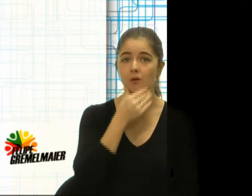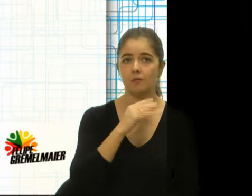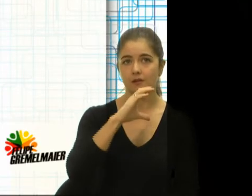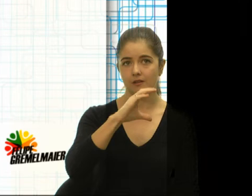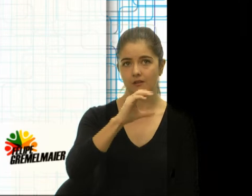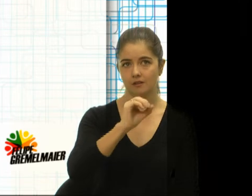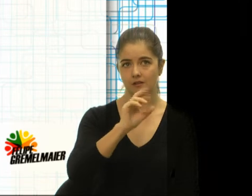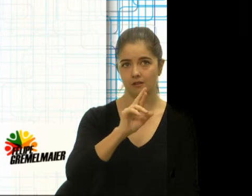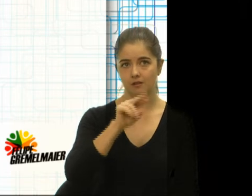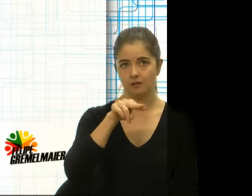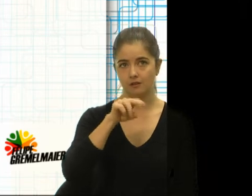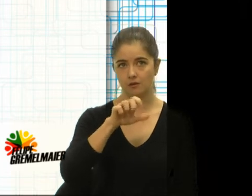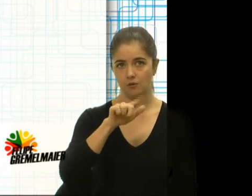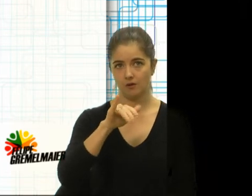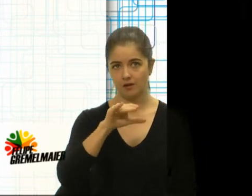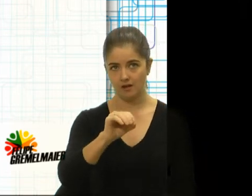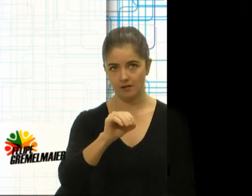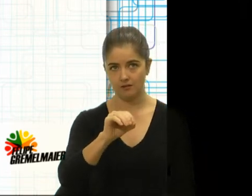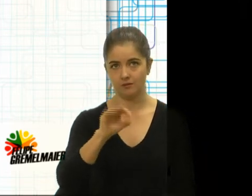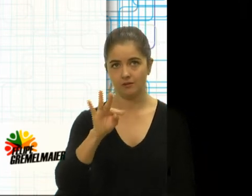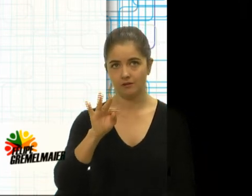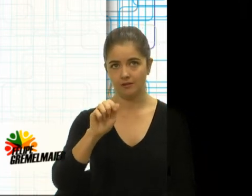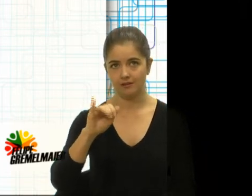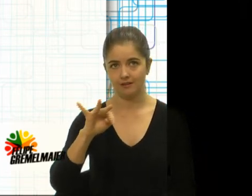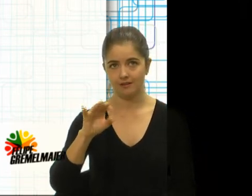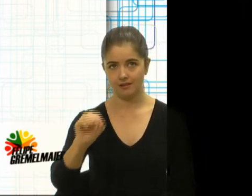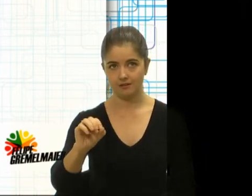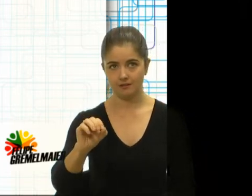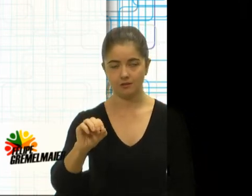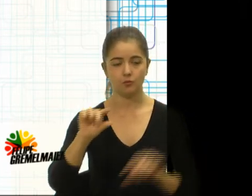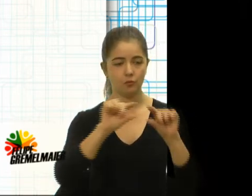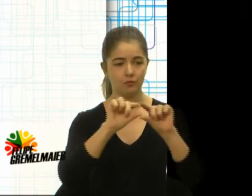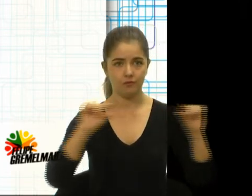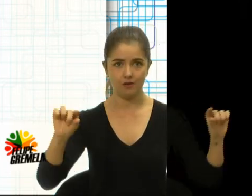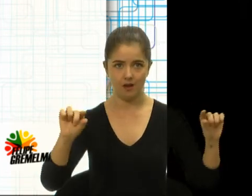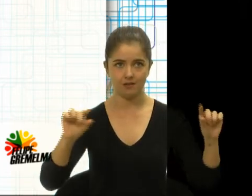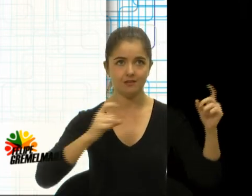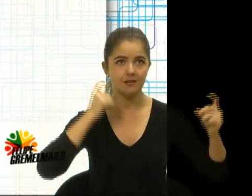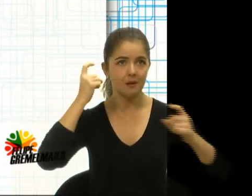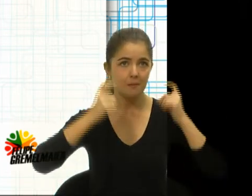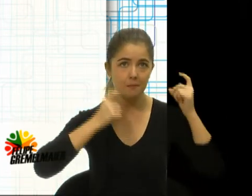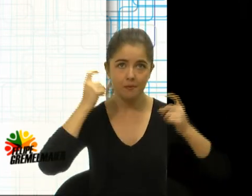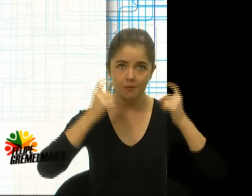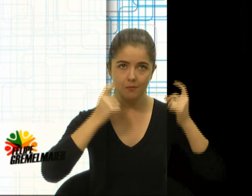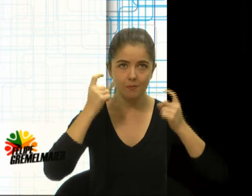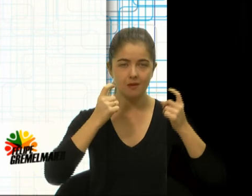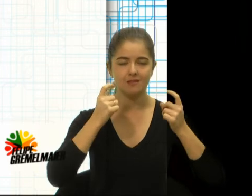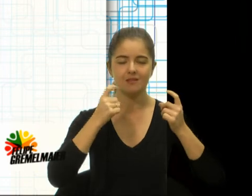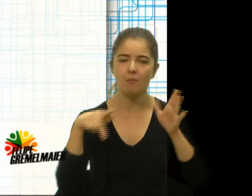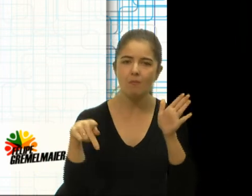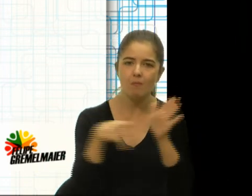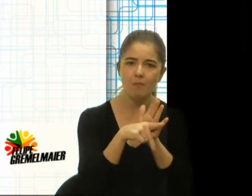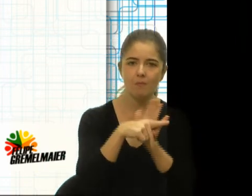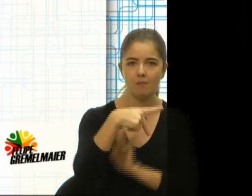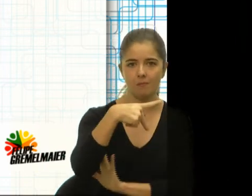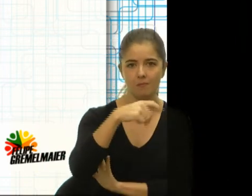faz remeter a algumas situações, né? E a preocupação com o patrimônio público, ele deve